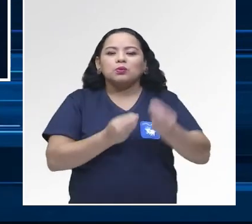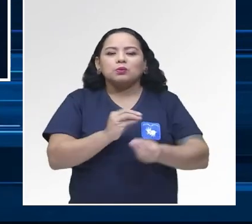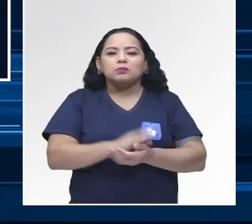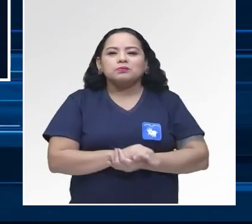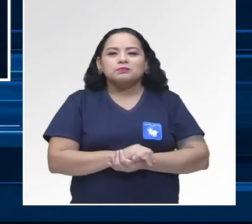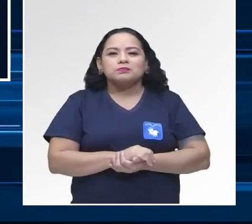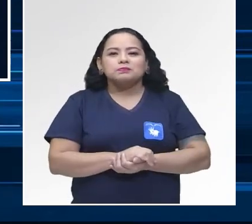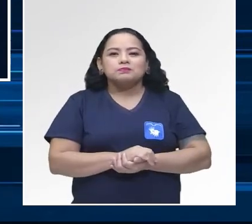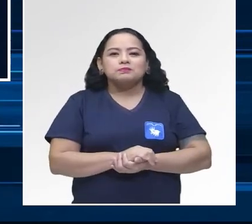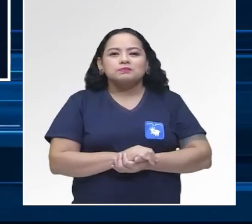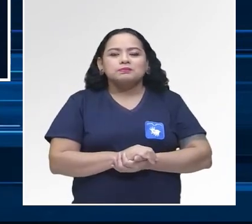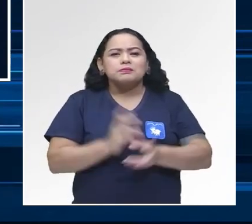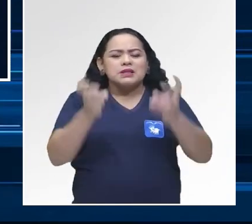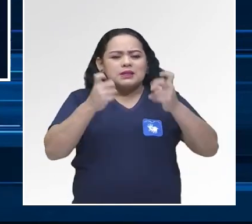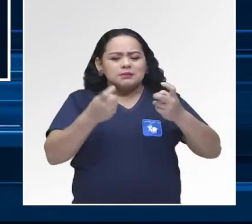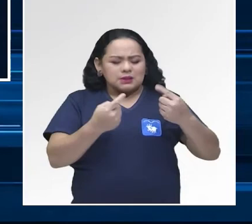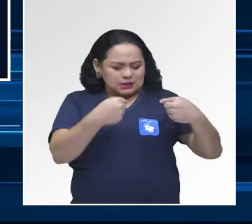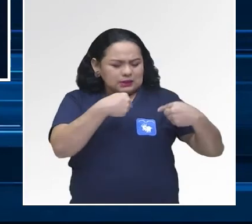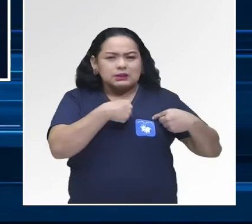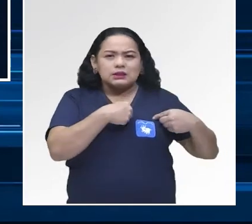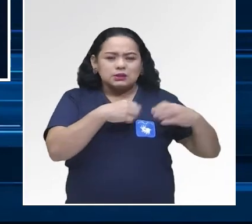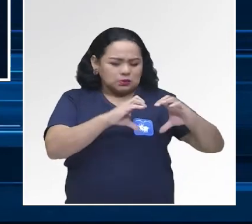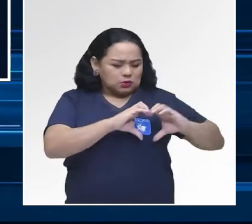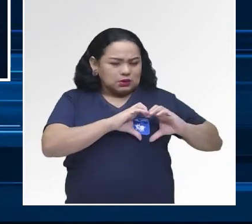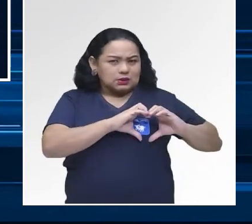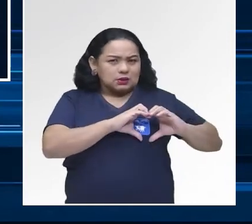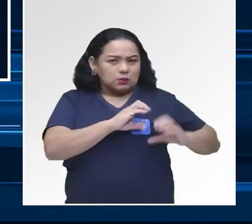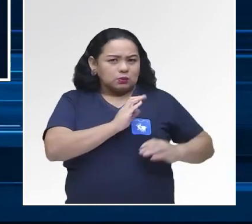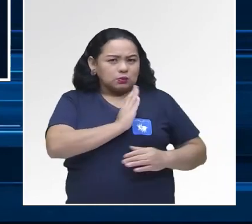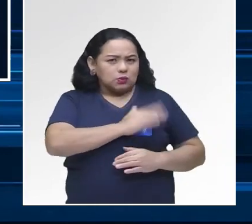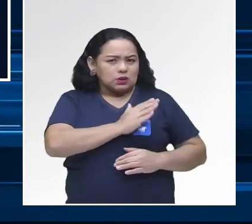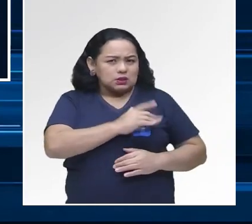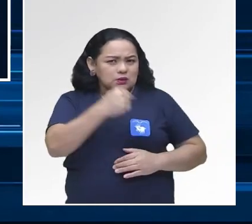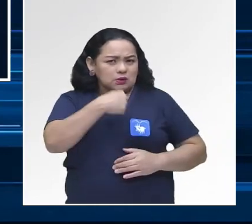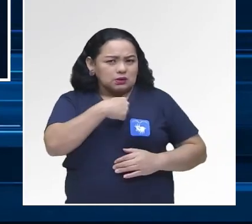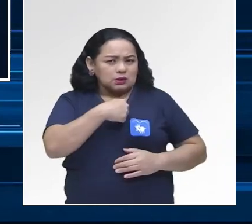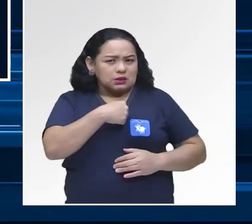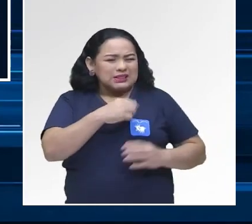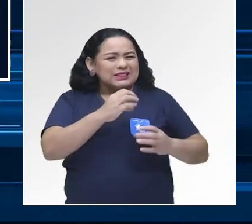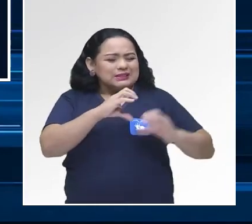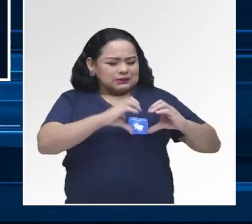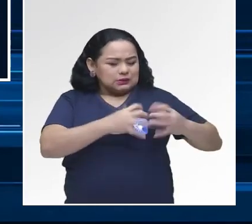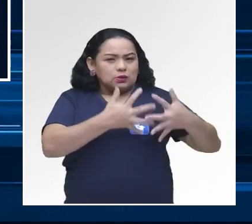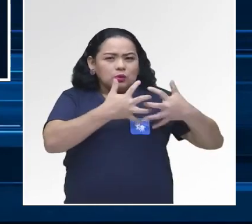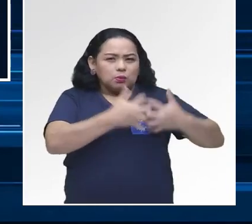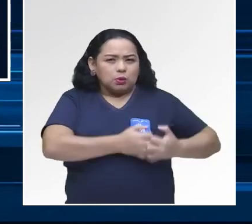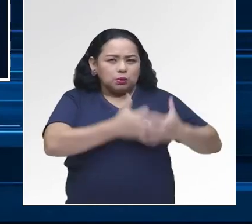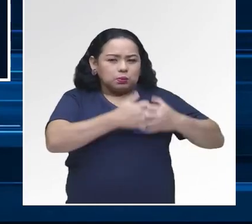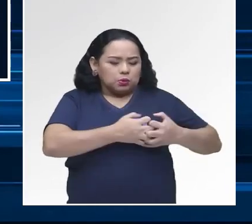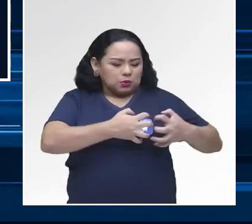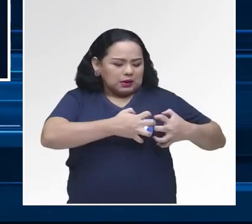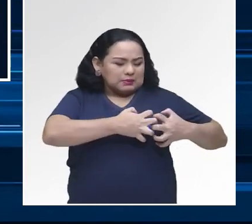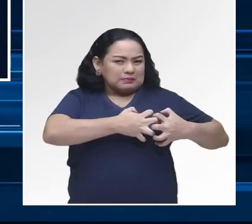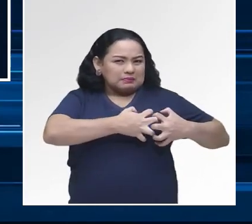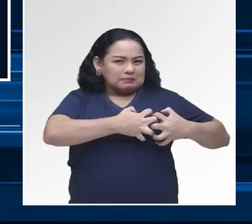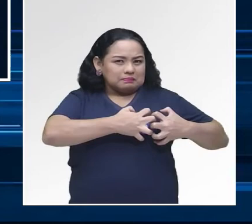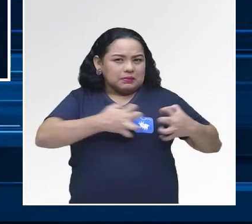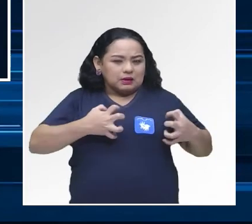Percebem? Está no meu coração aqui? Será que se abrisse o meu coração, eu encontrar o amor do meu